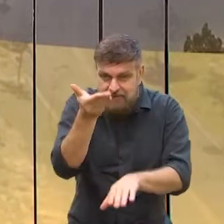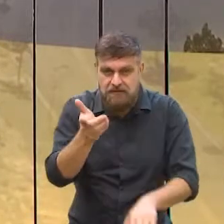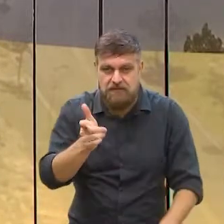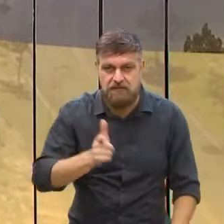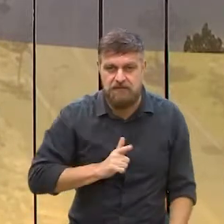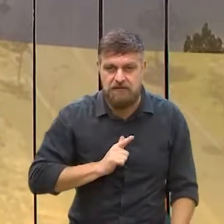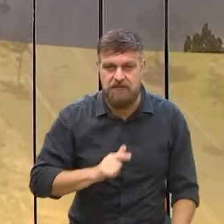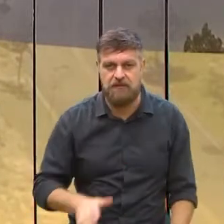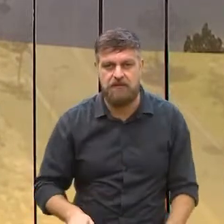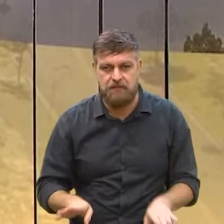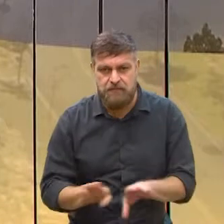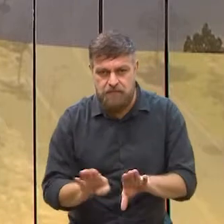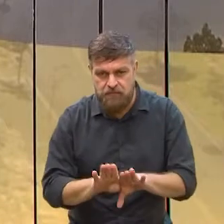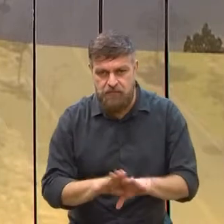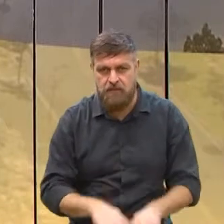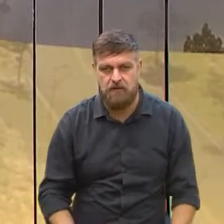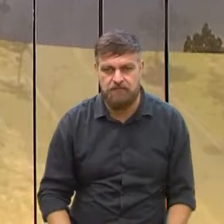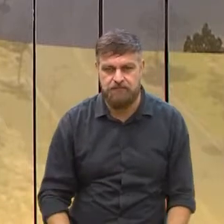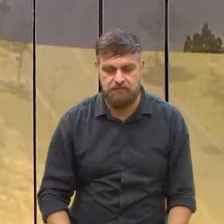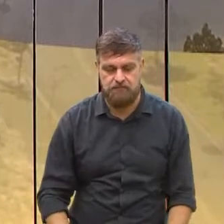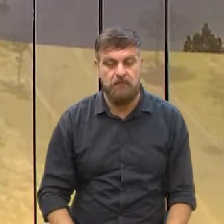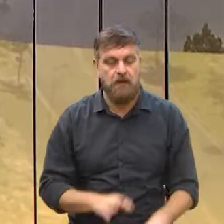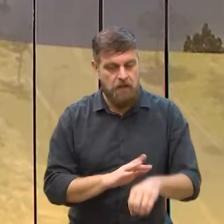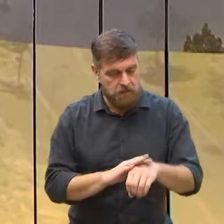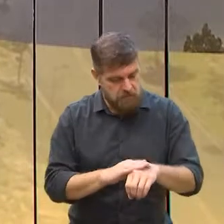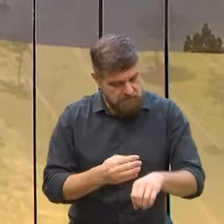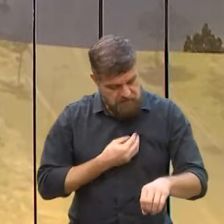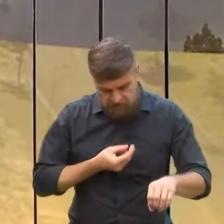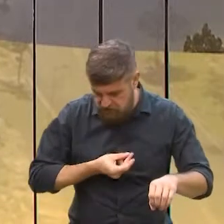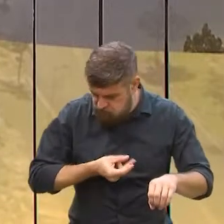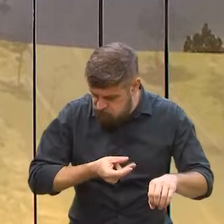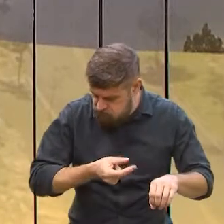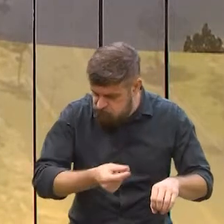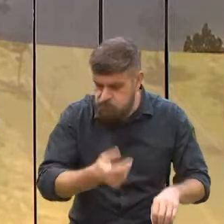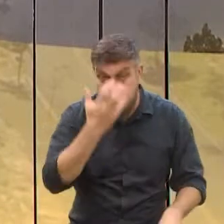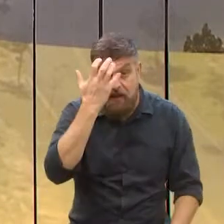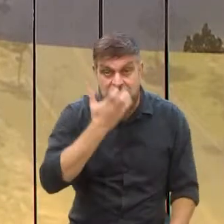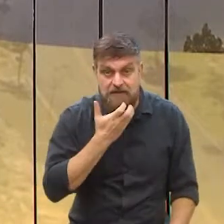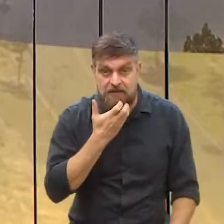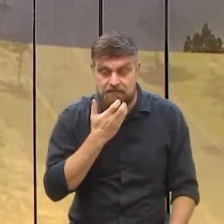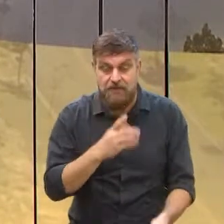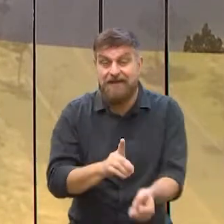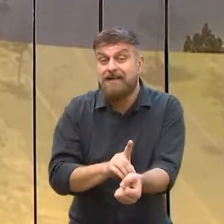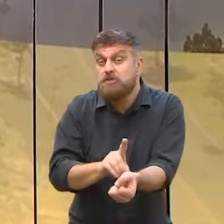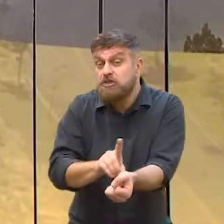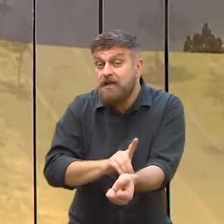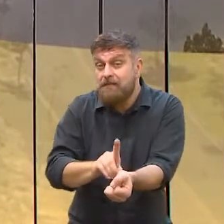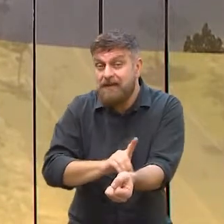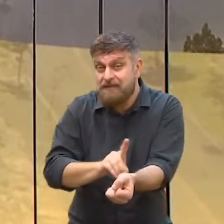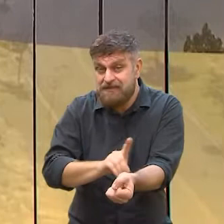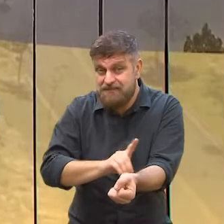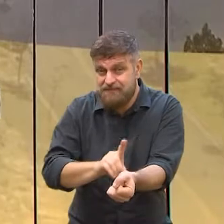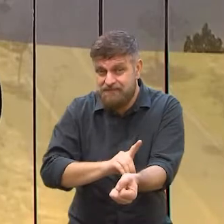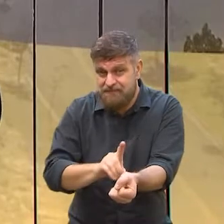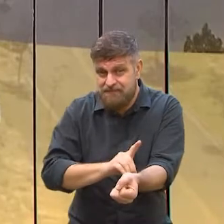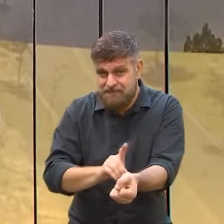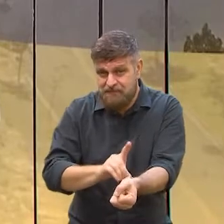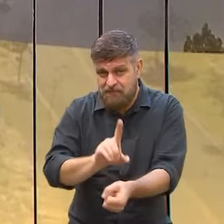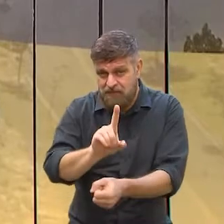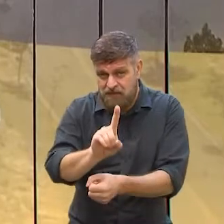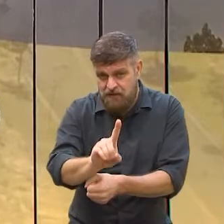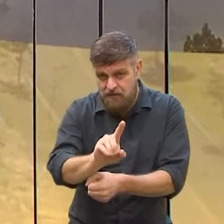são essas também doenças crônicas e graves, que são diabetes, né, que é um assunto